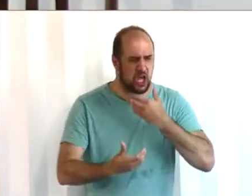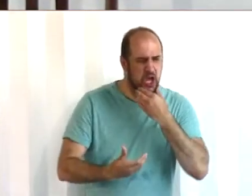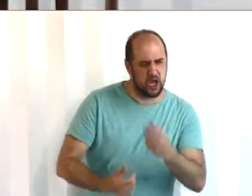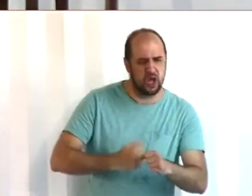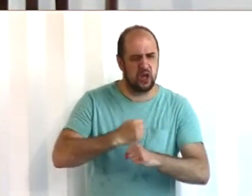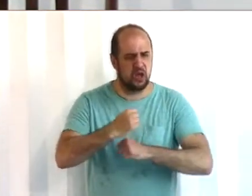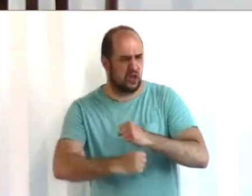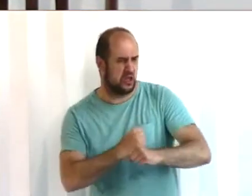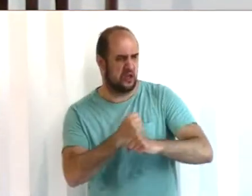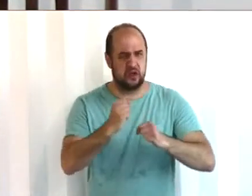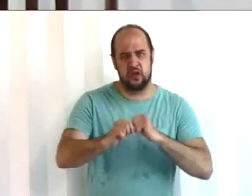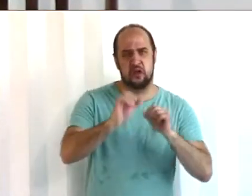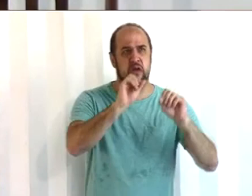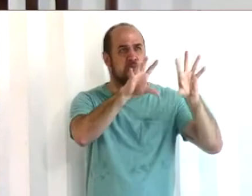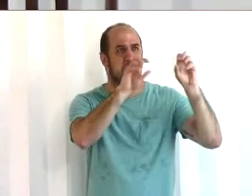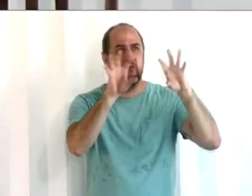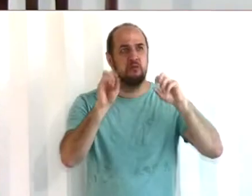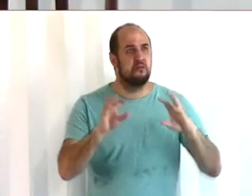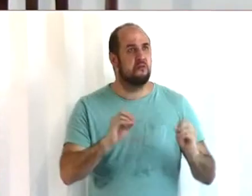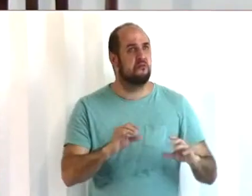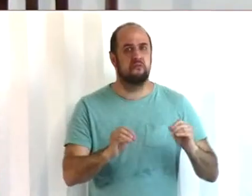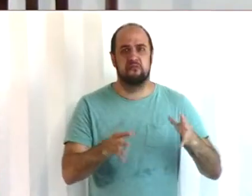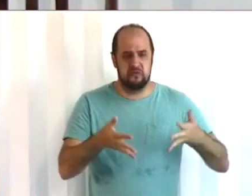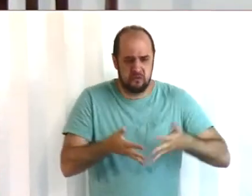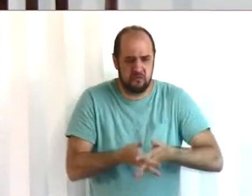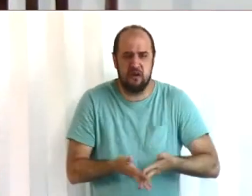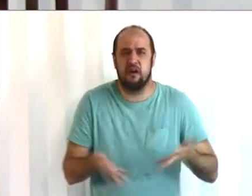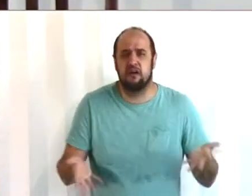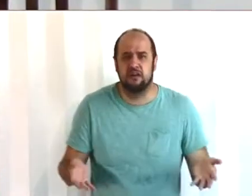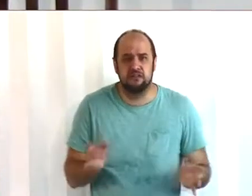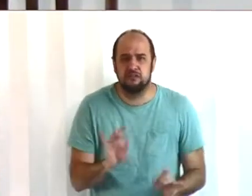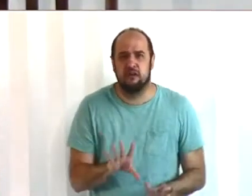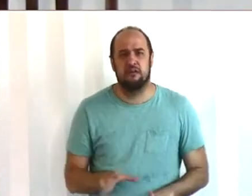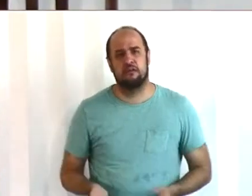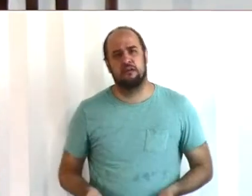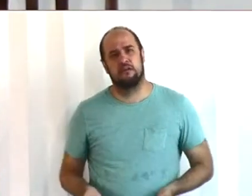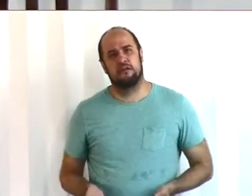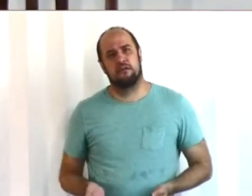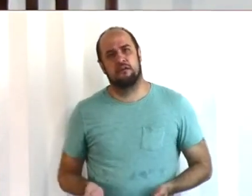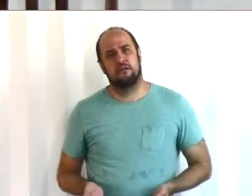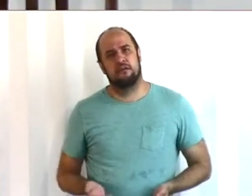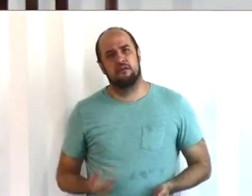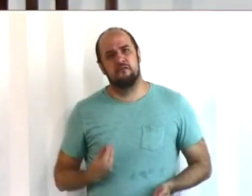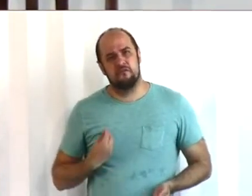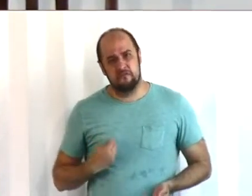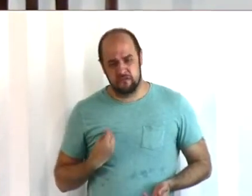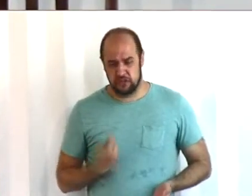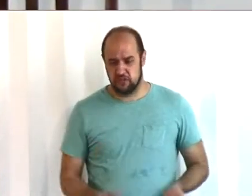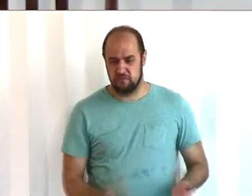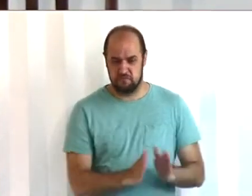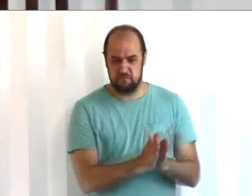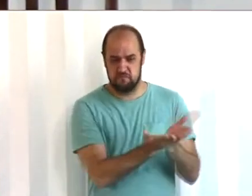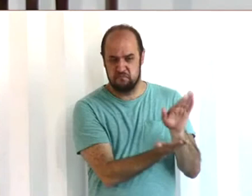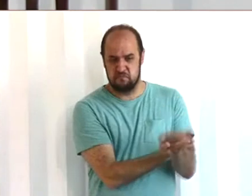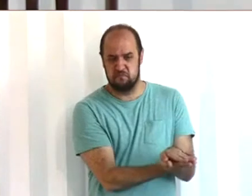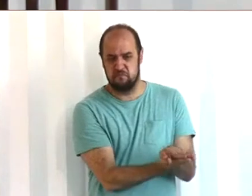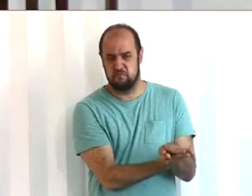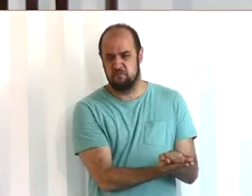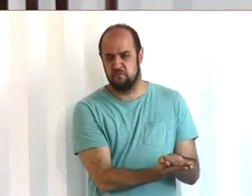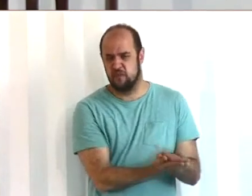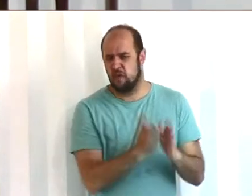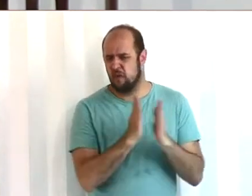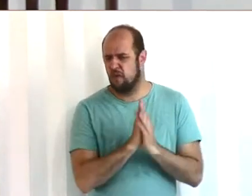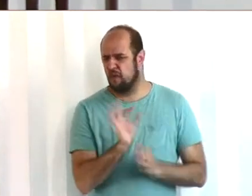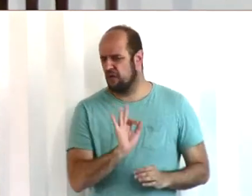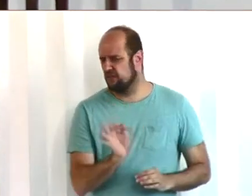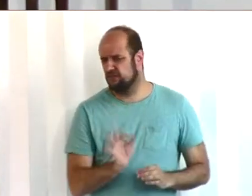Natal, de luzes e presépios? Você vai continuar vivendo com a palavra fechada na sua casa, sem